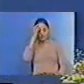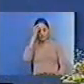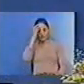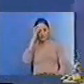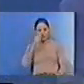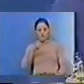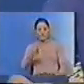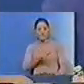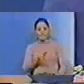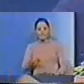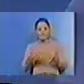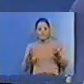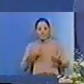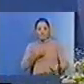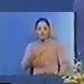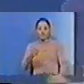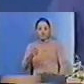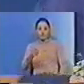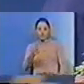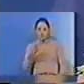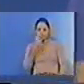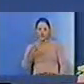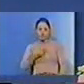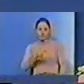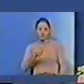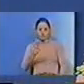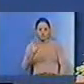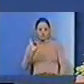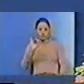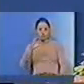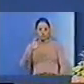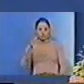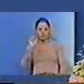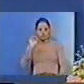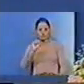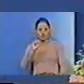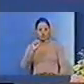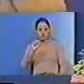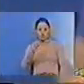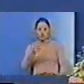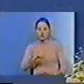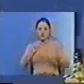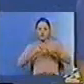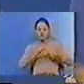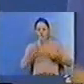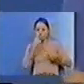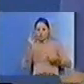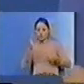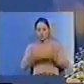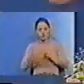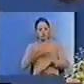bichos. E eu me sentei num pedaço de pau deitado lá assim e fiquei olhando os cabritos e as